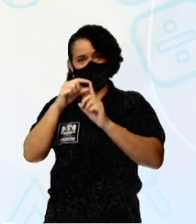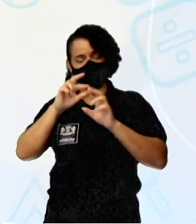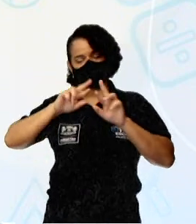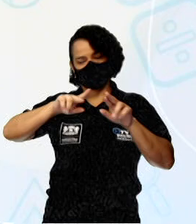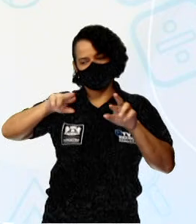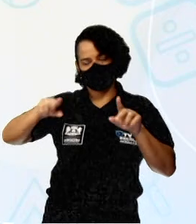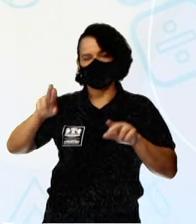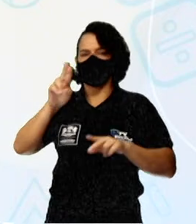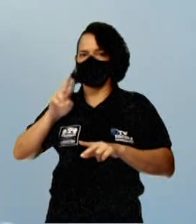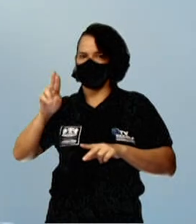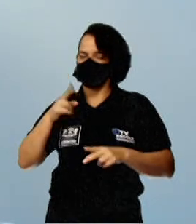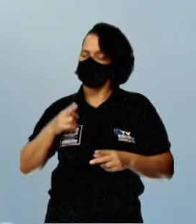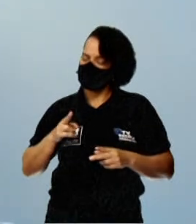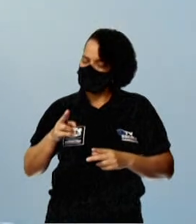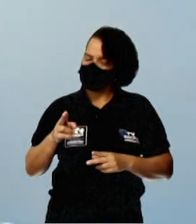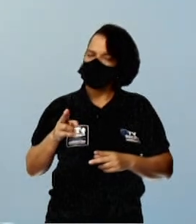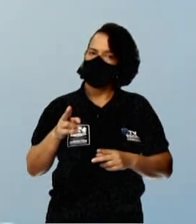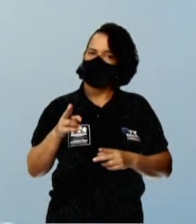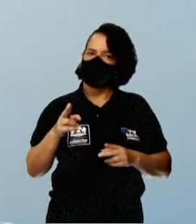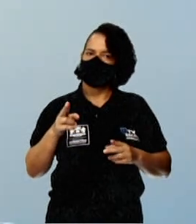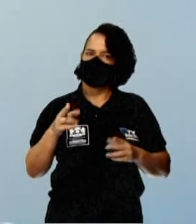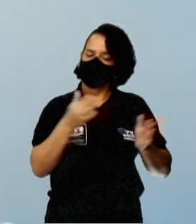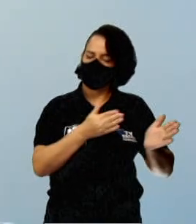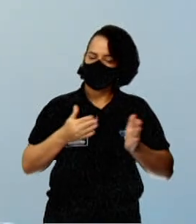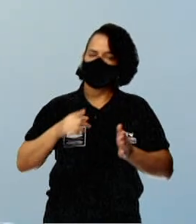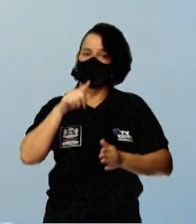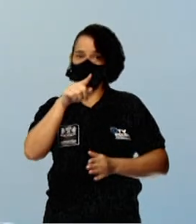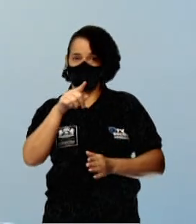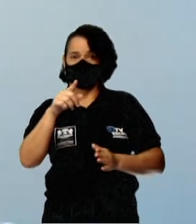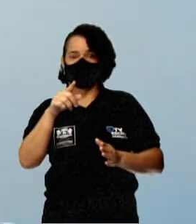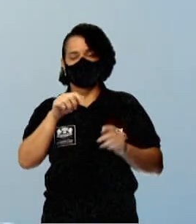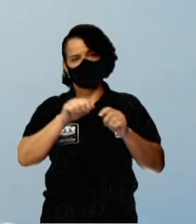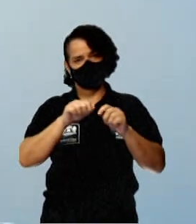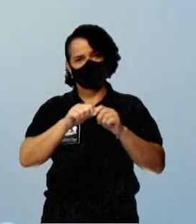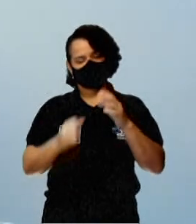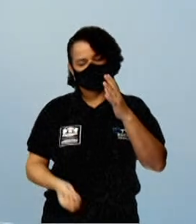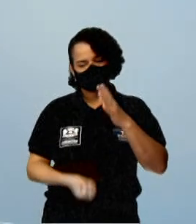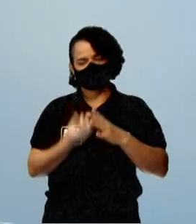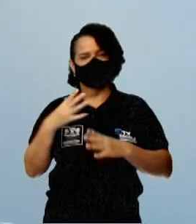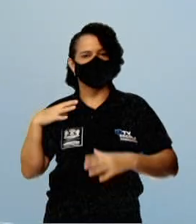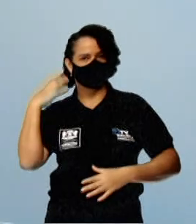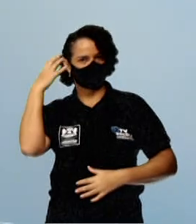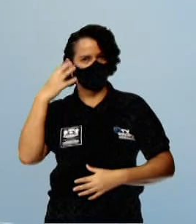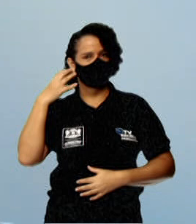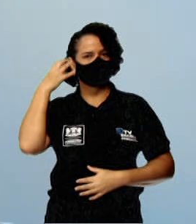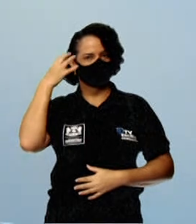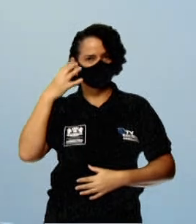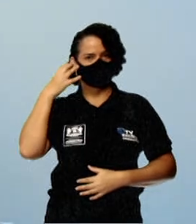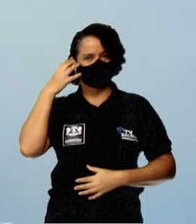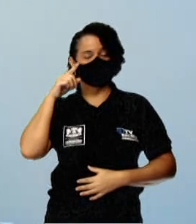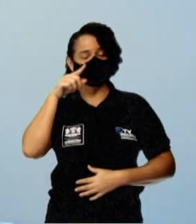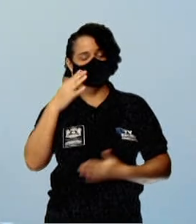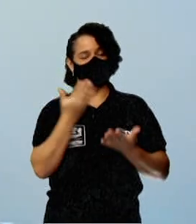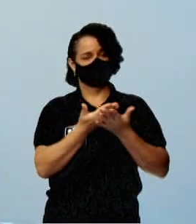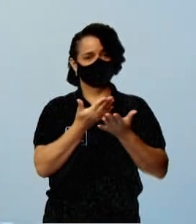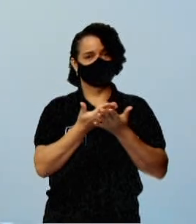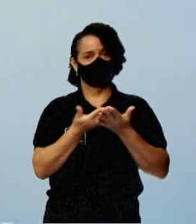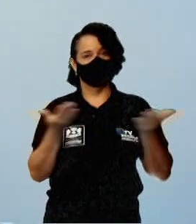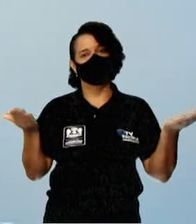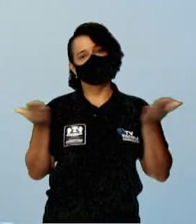sílabas como uma chave para você poder construir essa melodia. E essa foi a nossa aula de